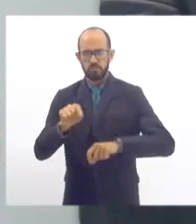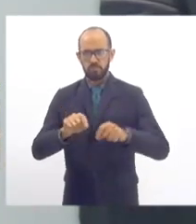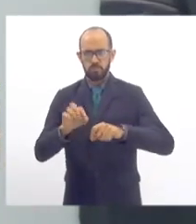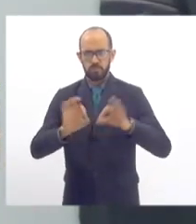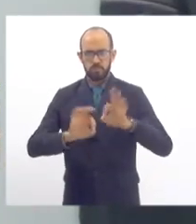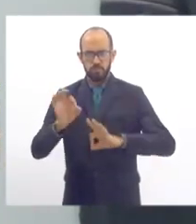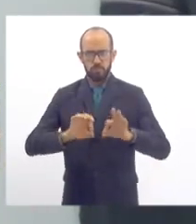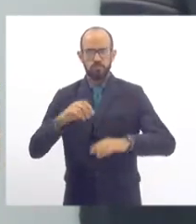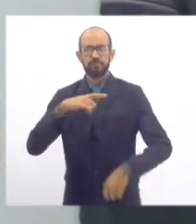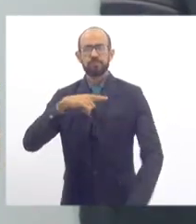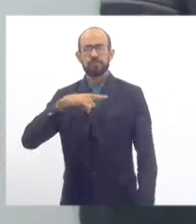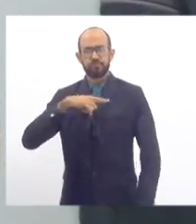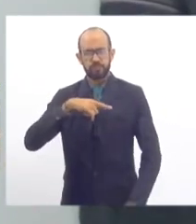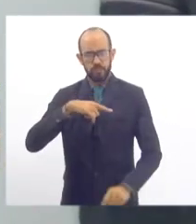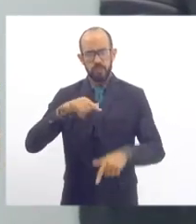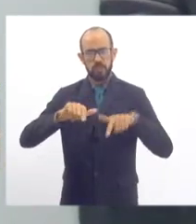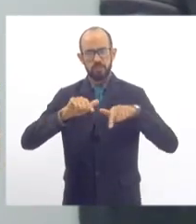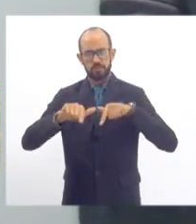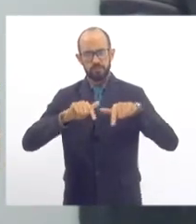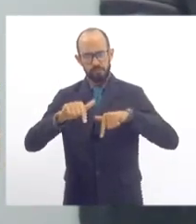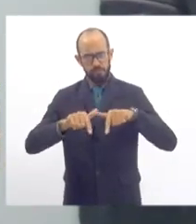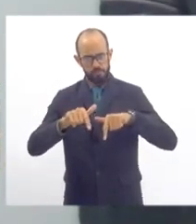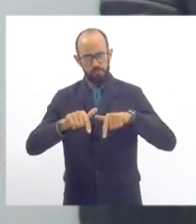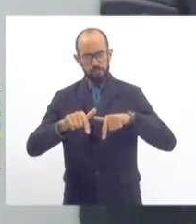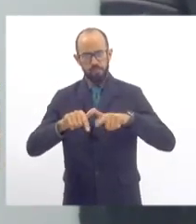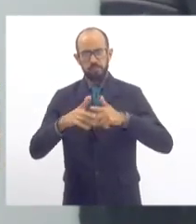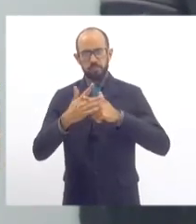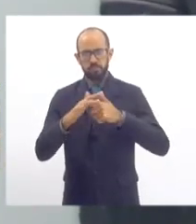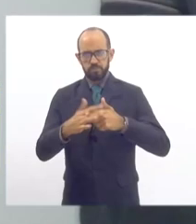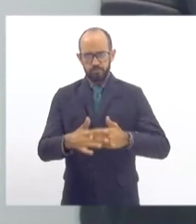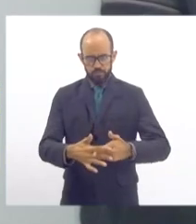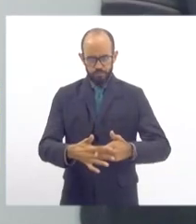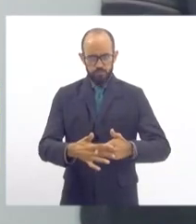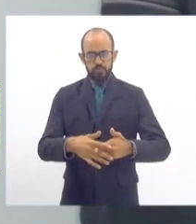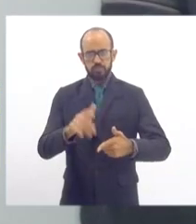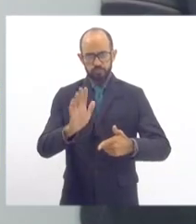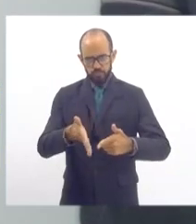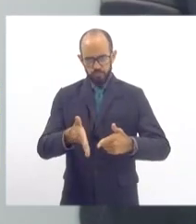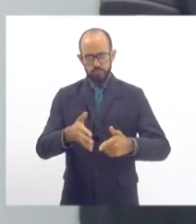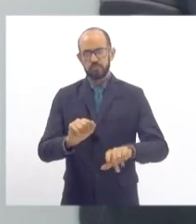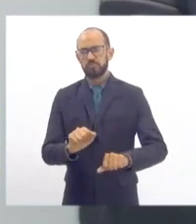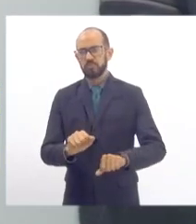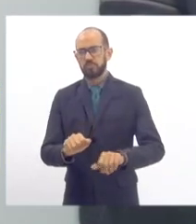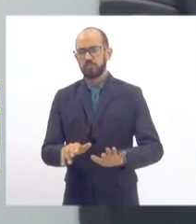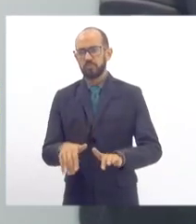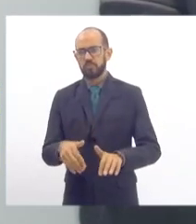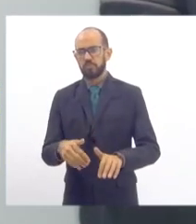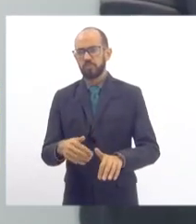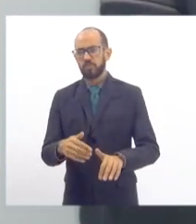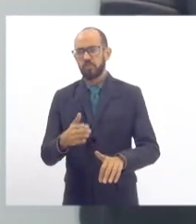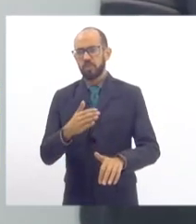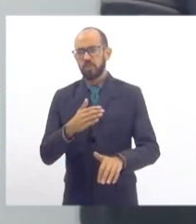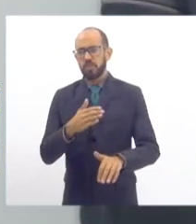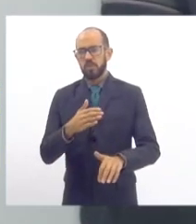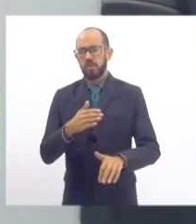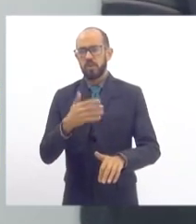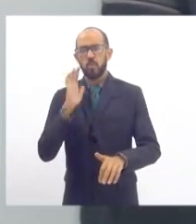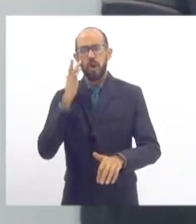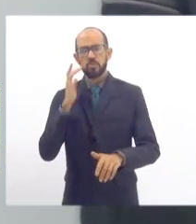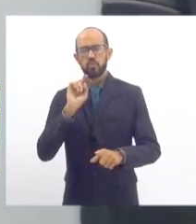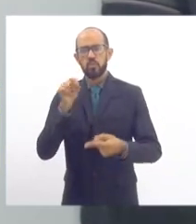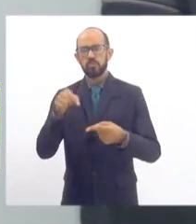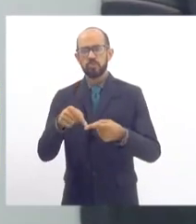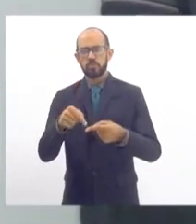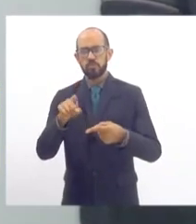está trabalhado, está sendo retrabalhado. Então, isto daí, eu acho que o objetivo nosso é fazer com